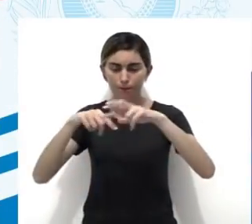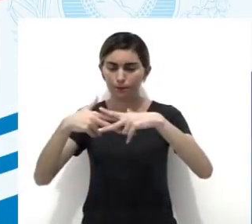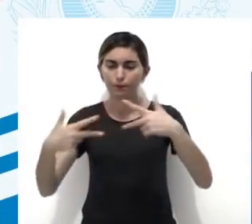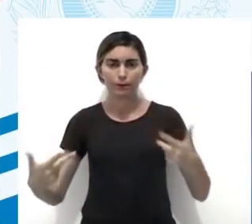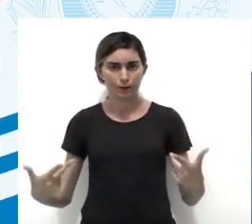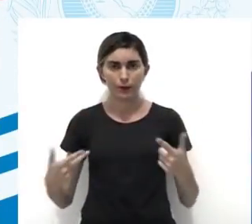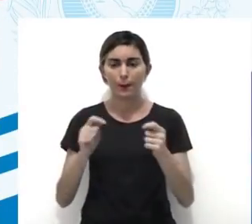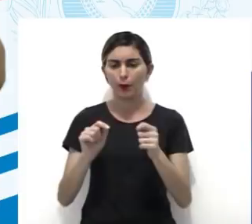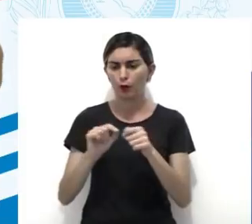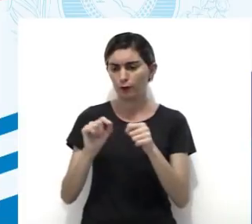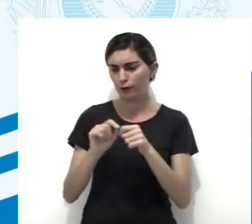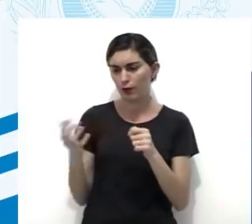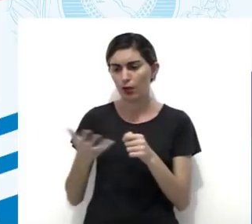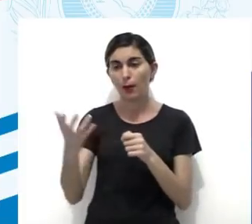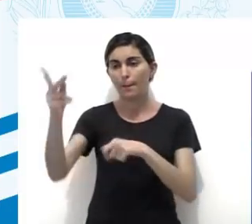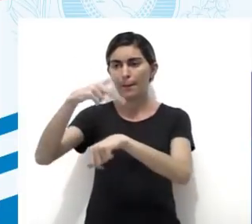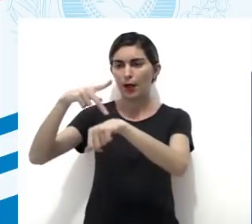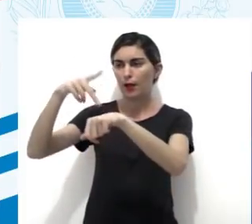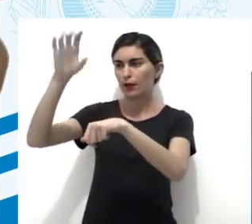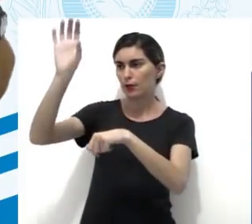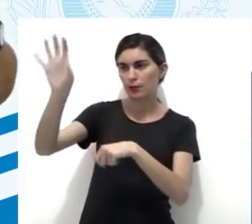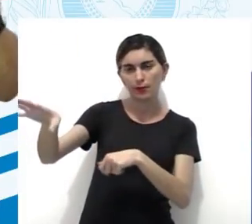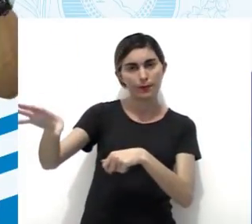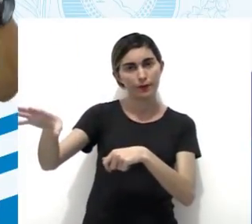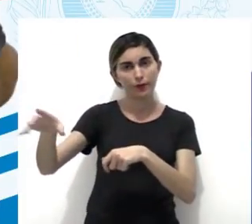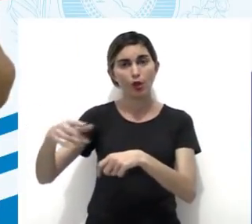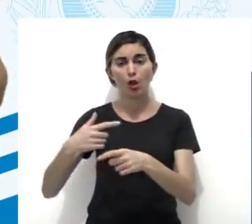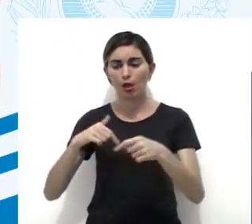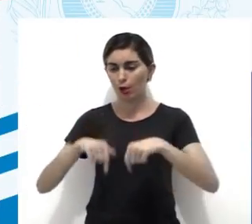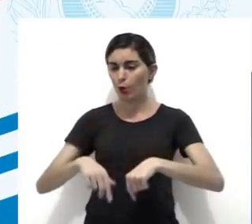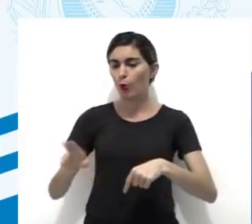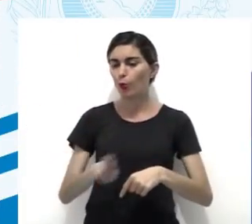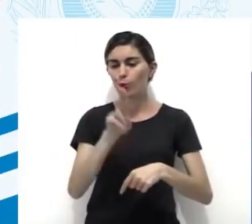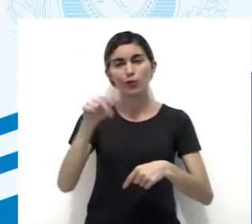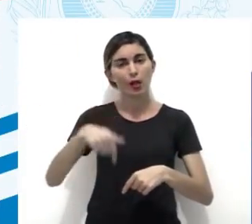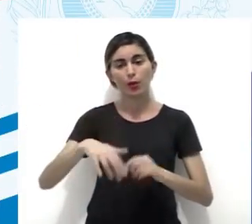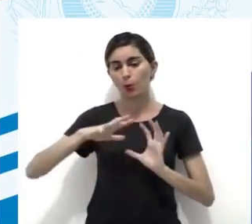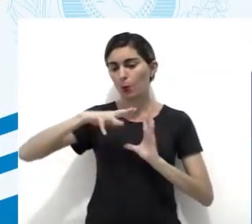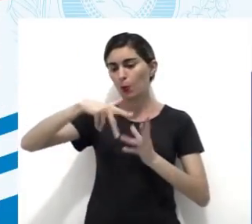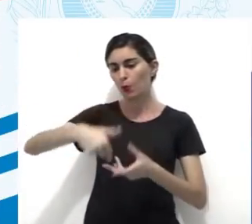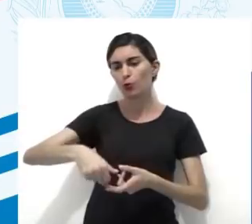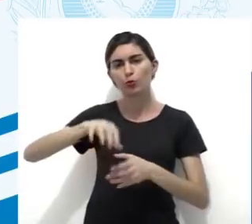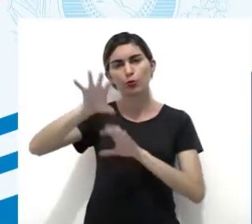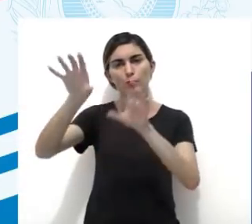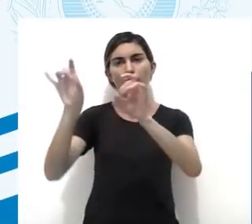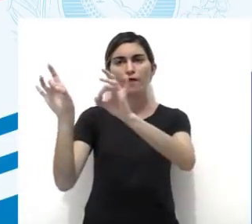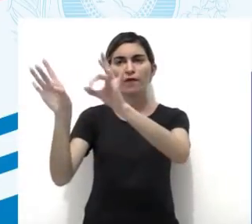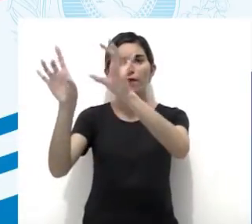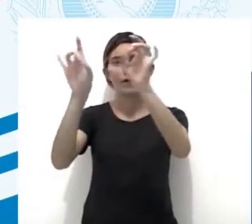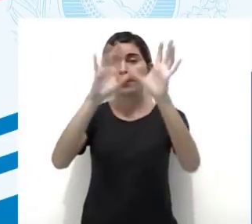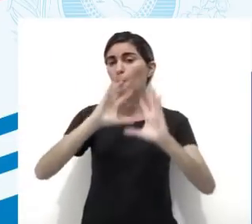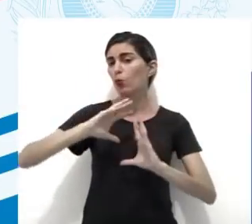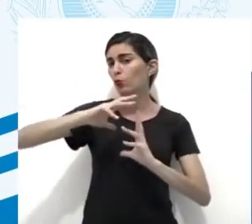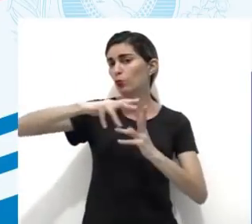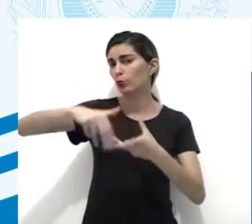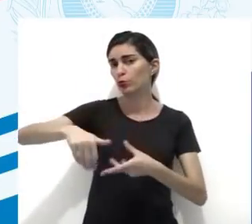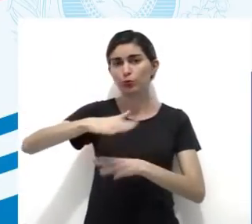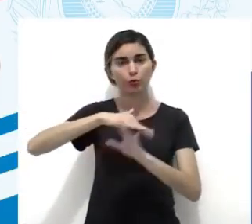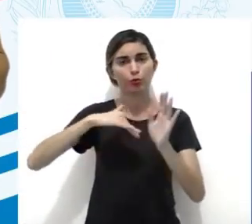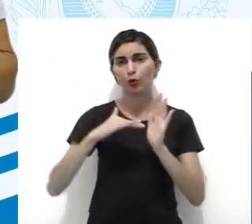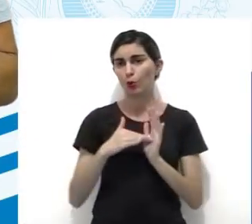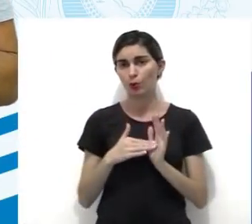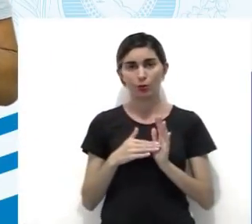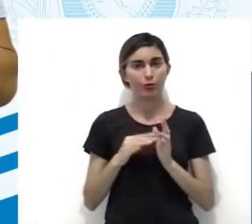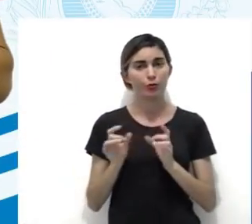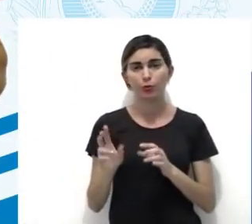ser produzidas em um país e podem ser consumidas no mundo inteiro. A produção, o excedente de